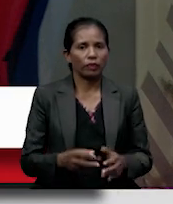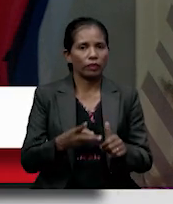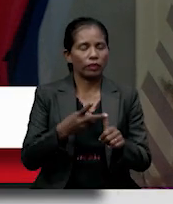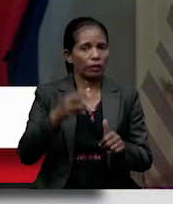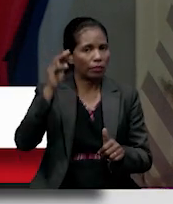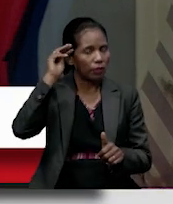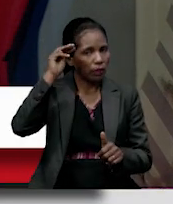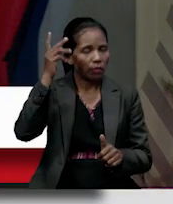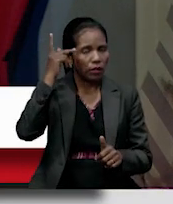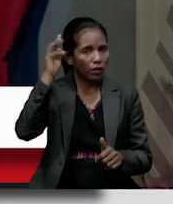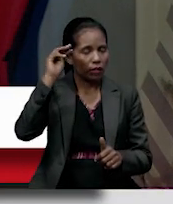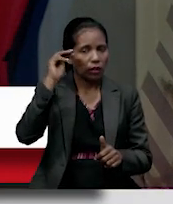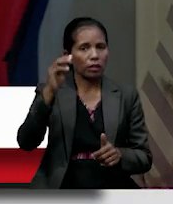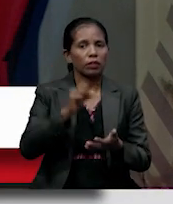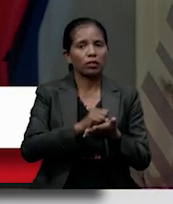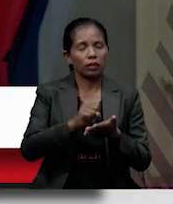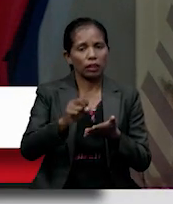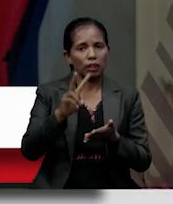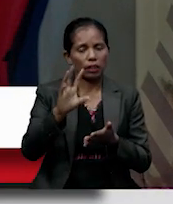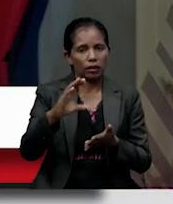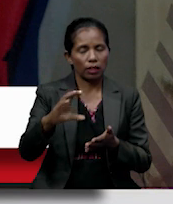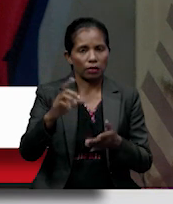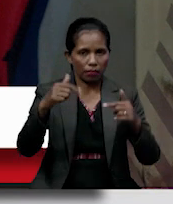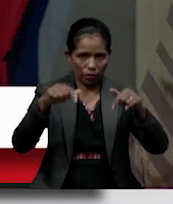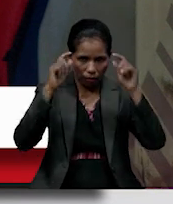Vice-Primeiro-Ministro Santa Sé to'ona iha Timor-Leste.